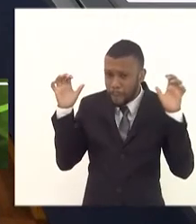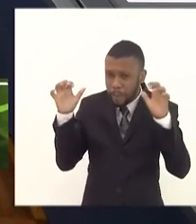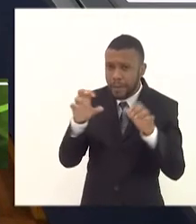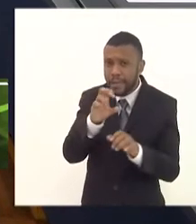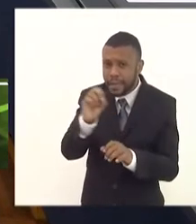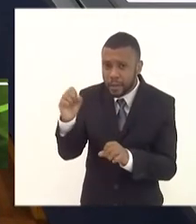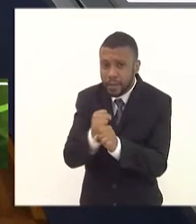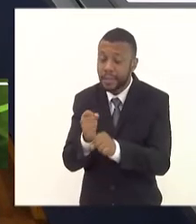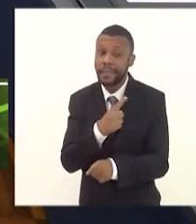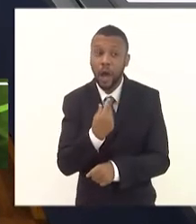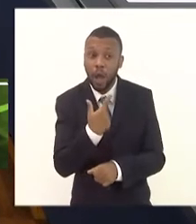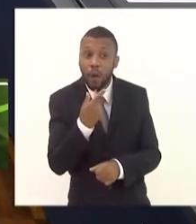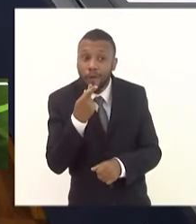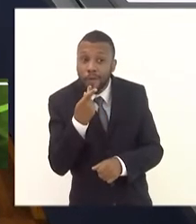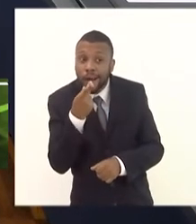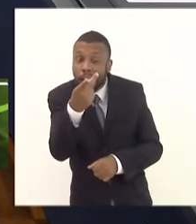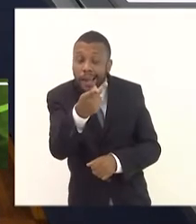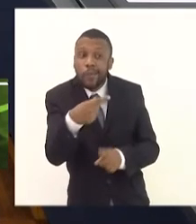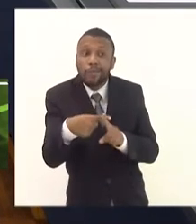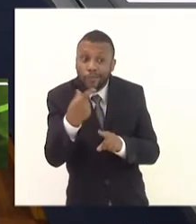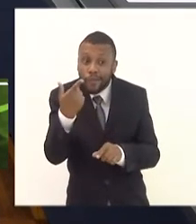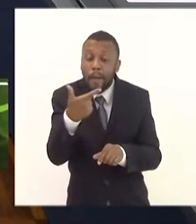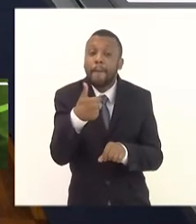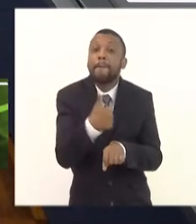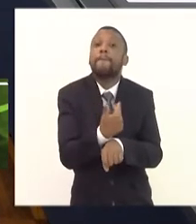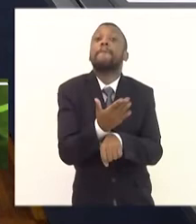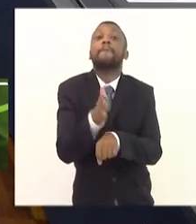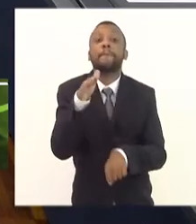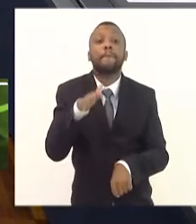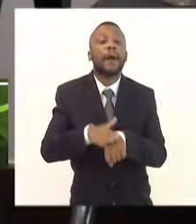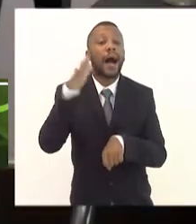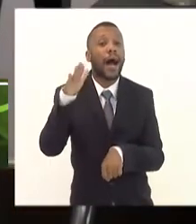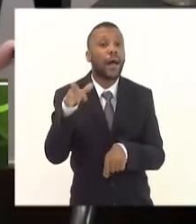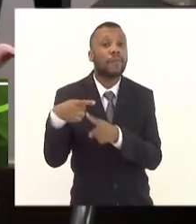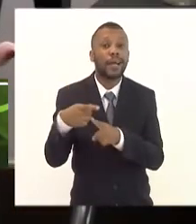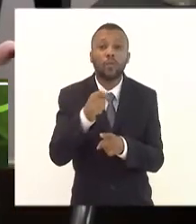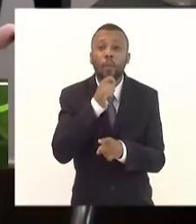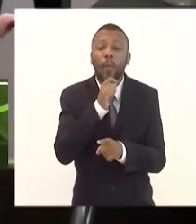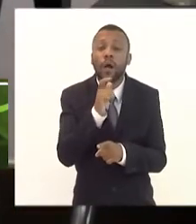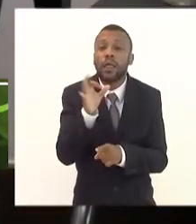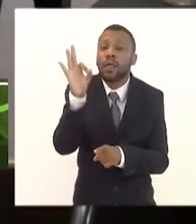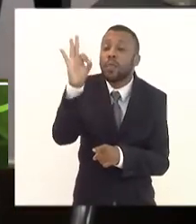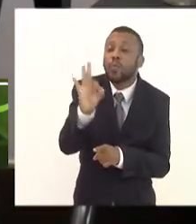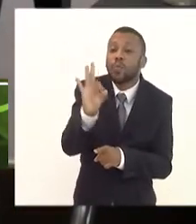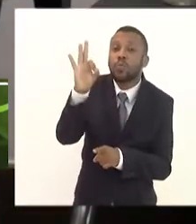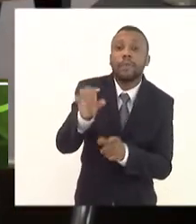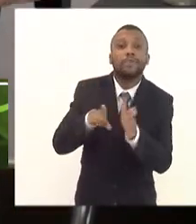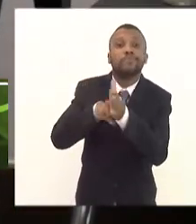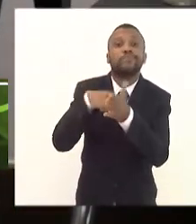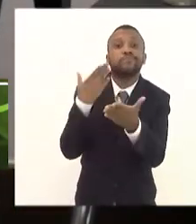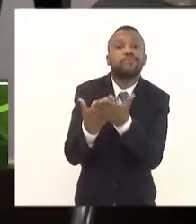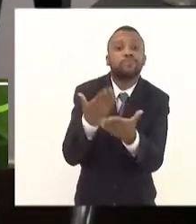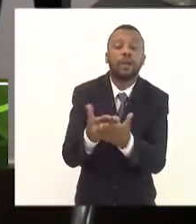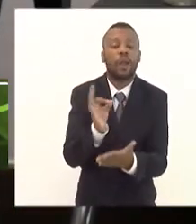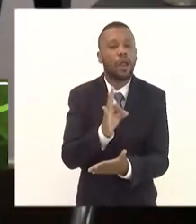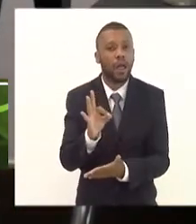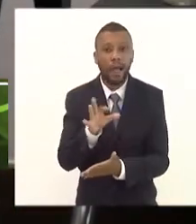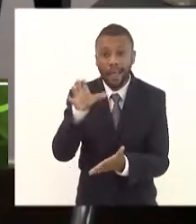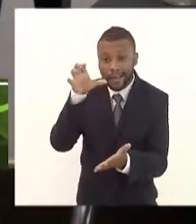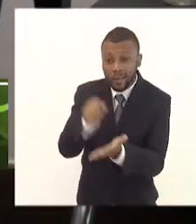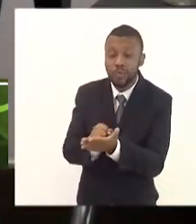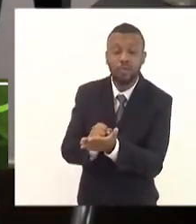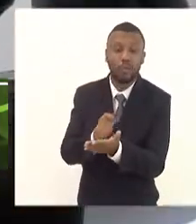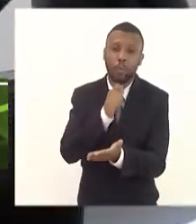Ele, não, eu tive que falar que foi 500 anos, porque foi muito mais. Porque não tem nem número para falar. Não, porque não tem série histórica, por isso que eu dizer. Não tem